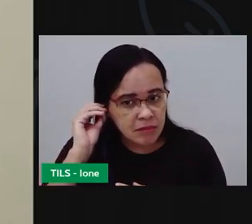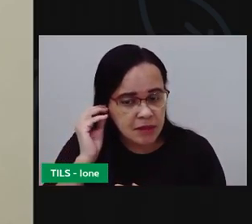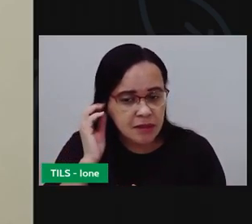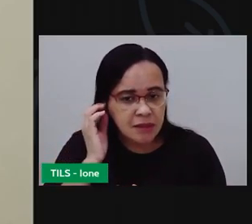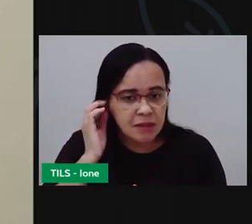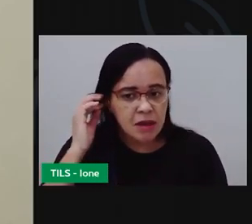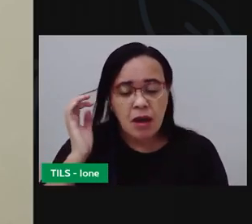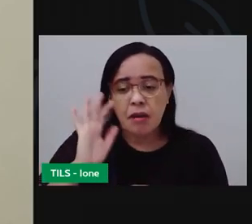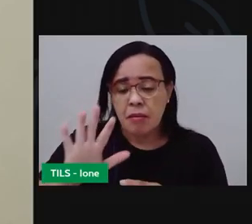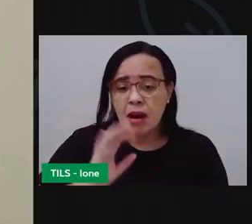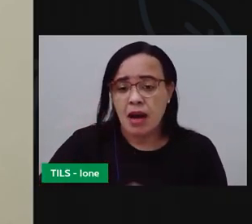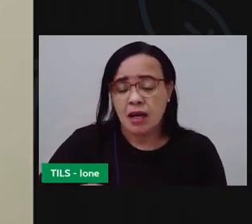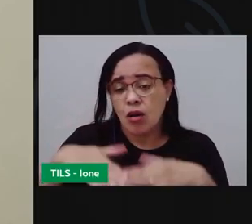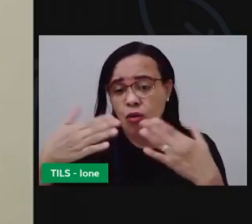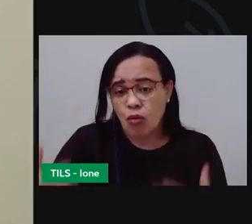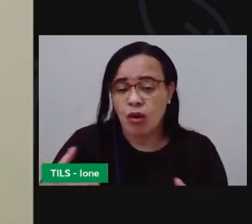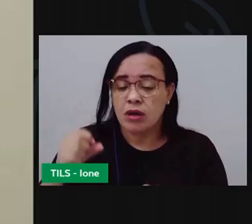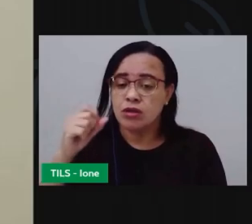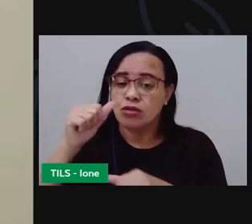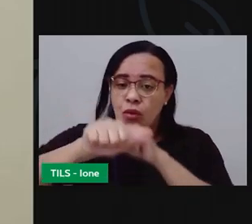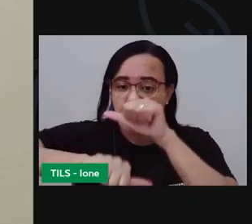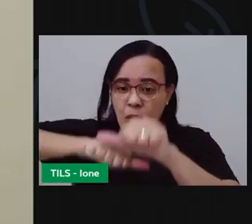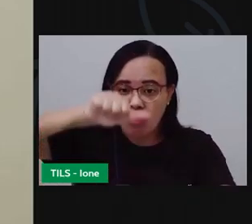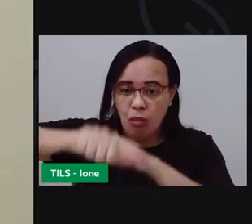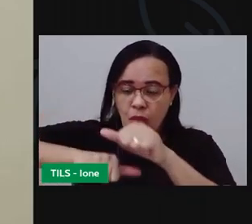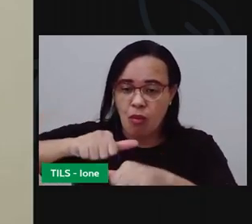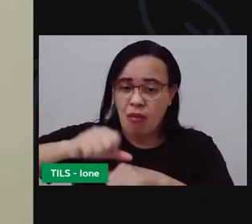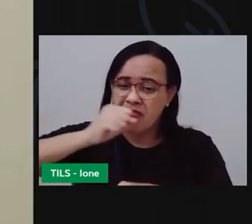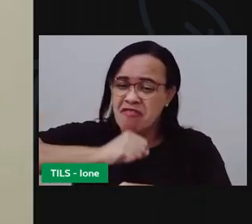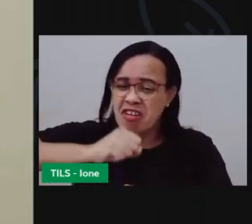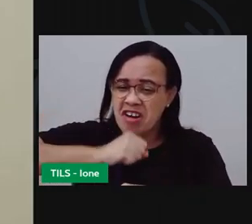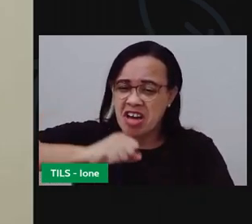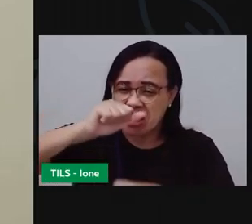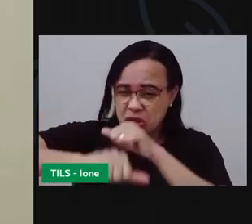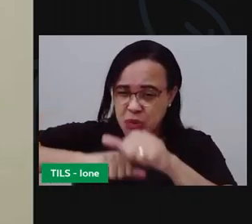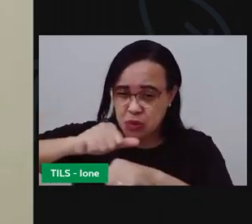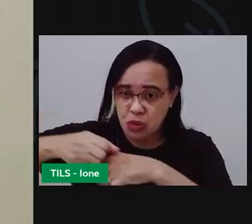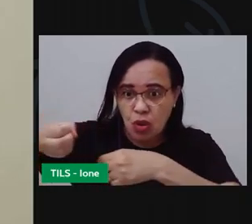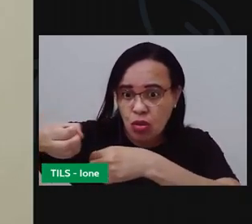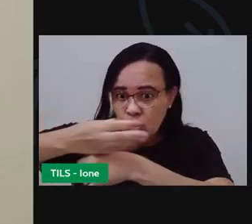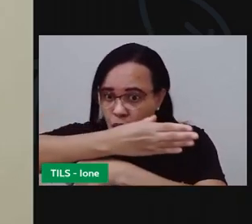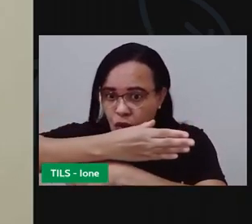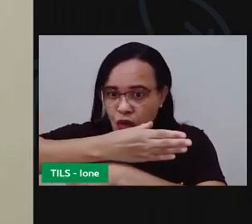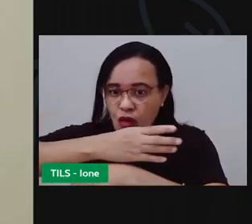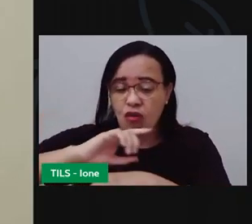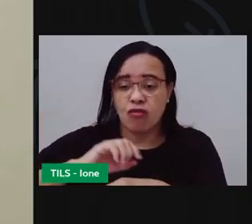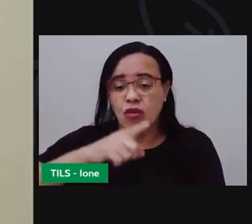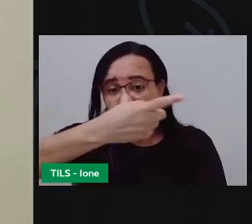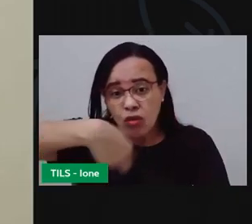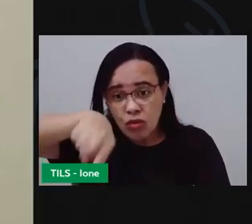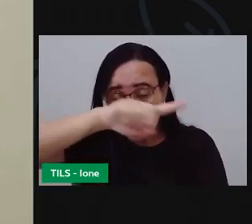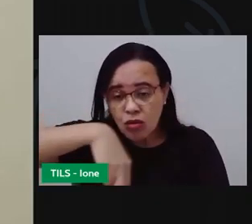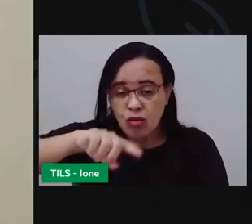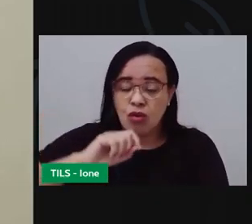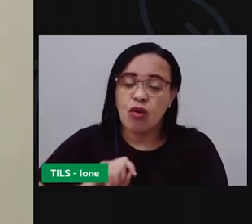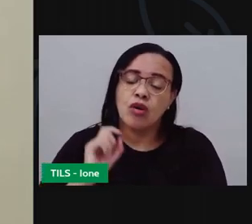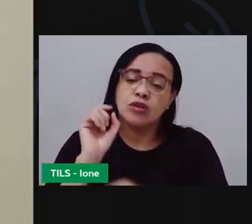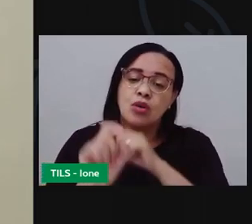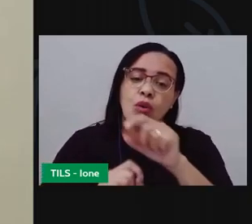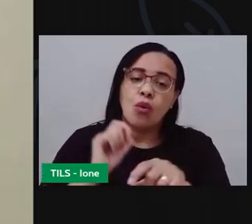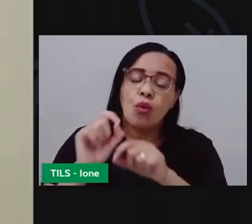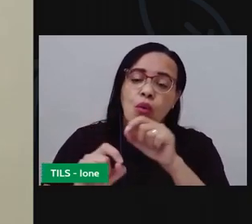uma nova função, né? Cria um outro material a partir do plástico. A gente deixa de extrair uma quantidade muito